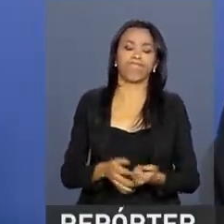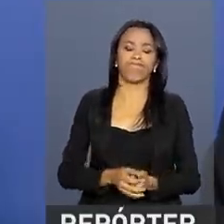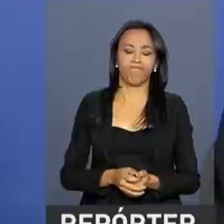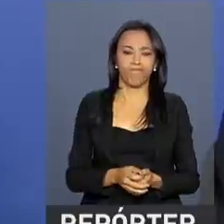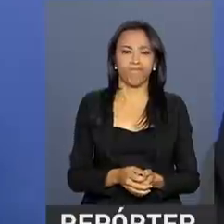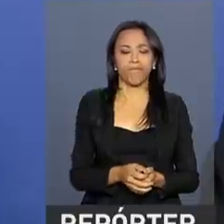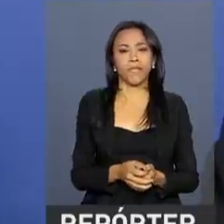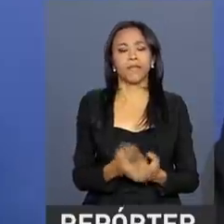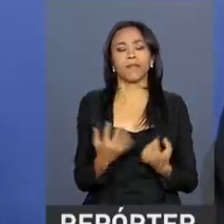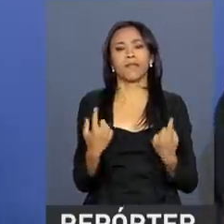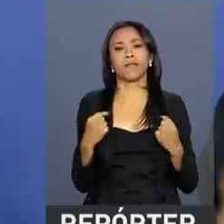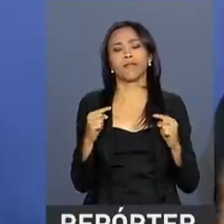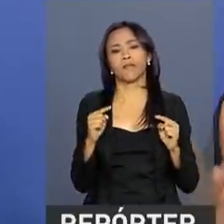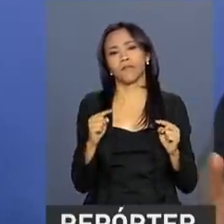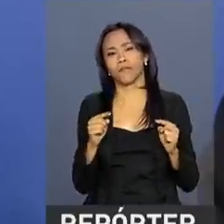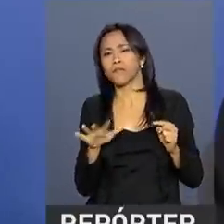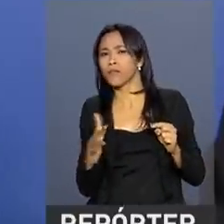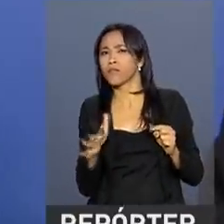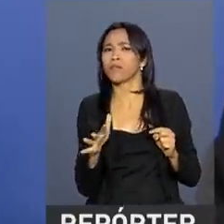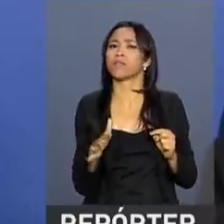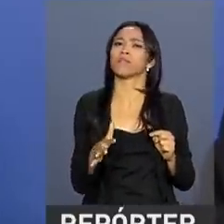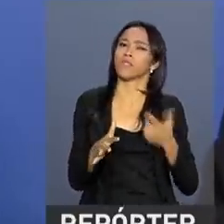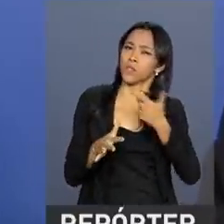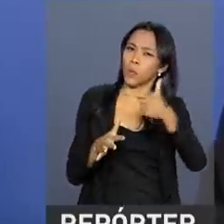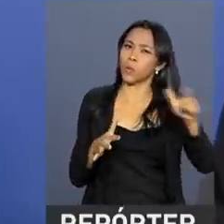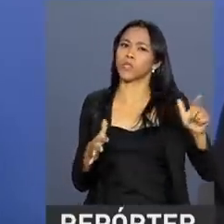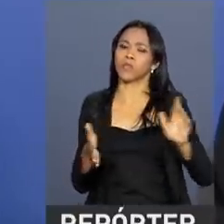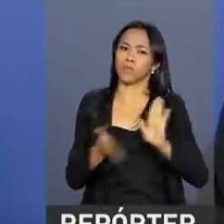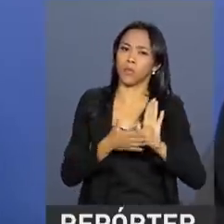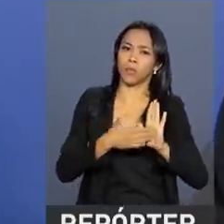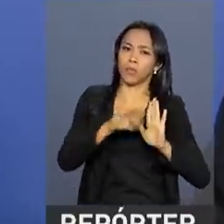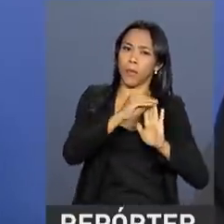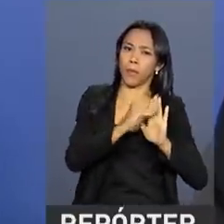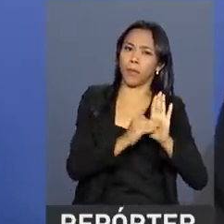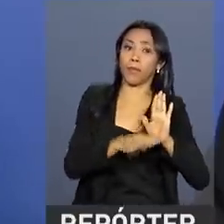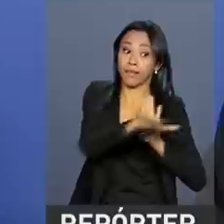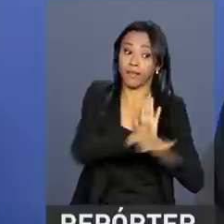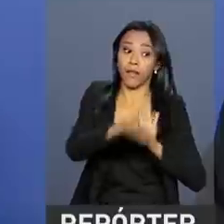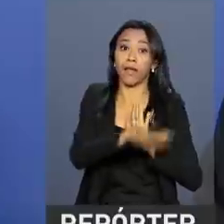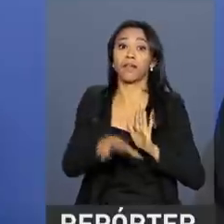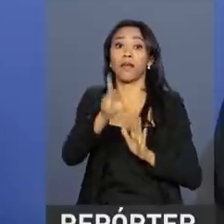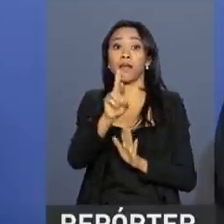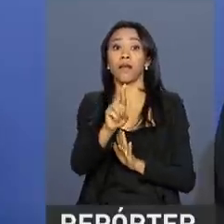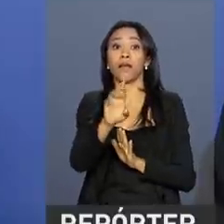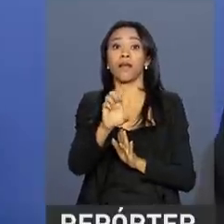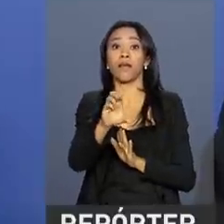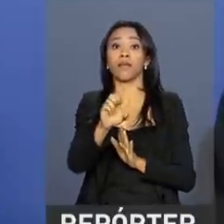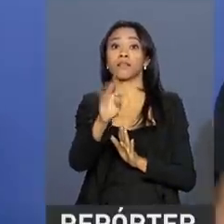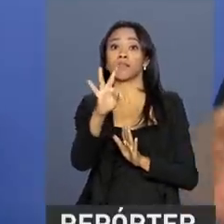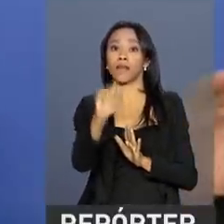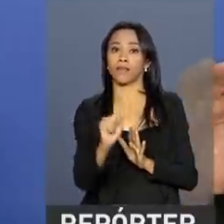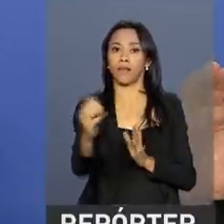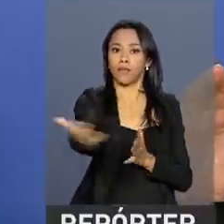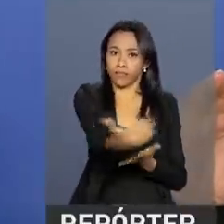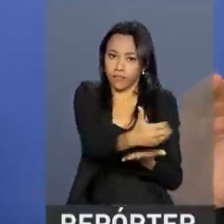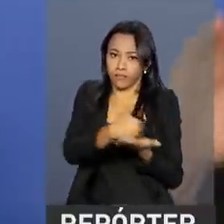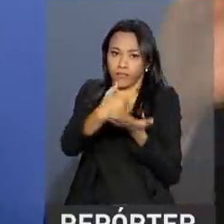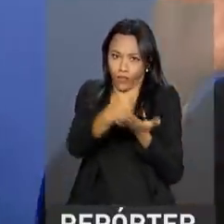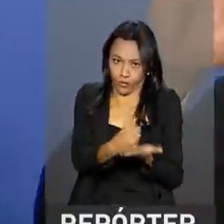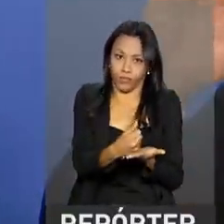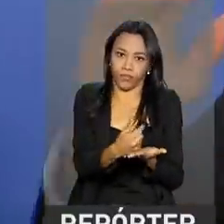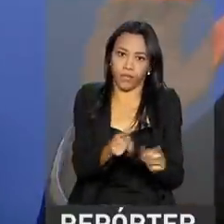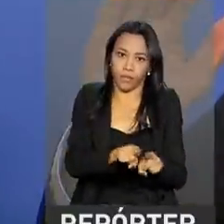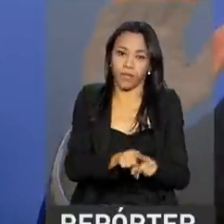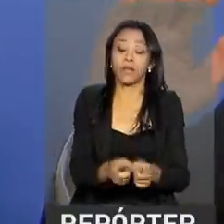e talvez outras medidas da área da receita também o que nós anunciamos